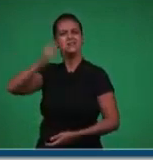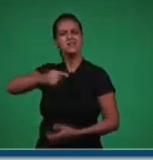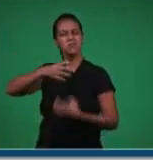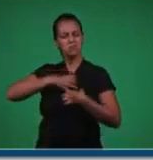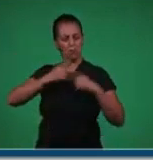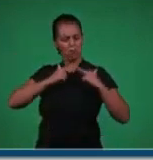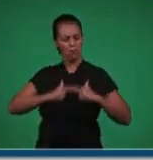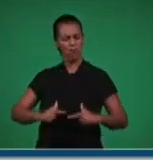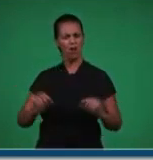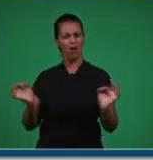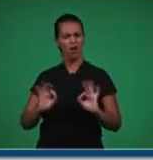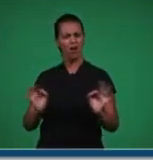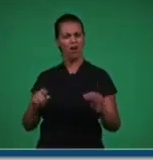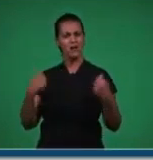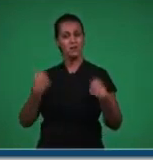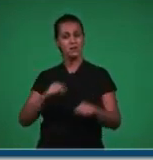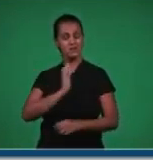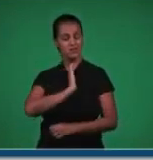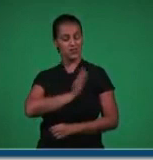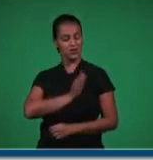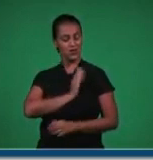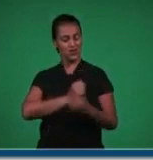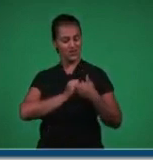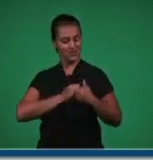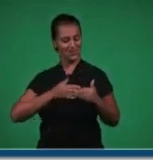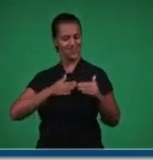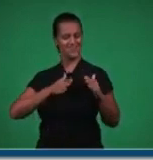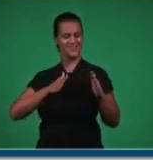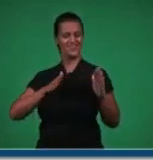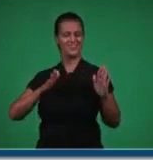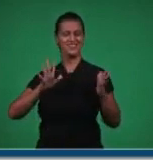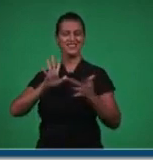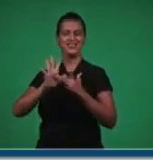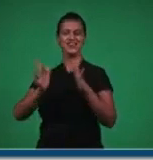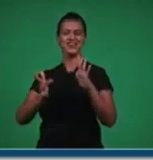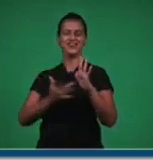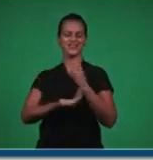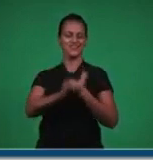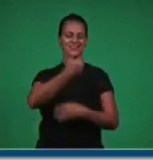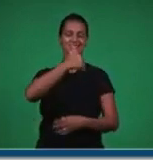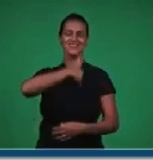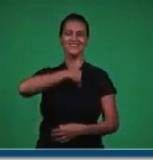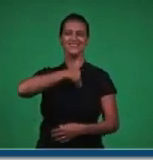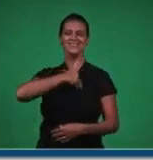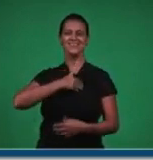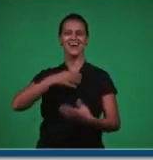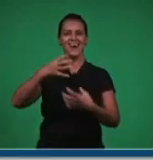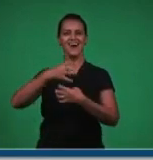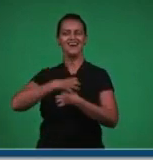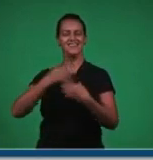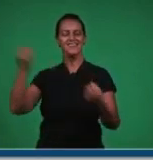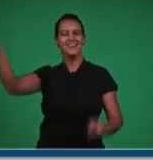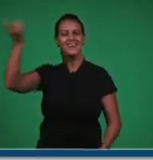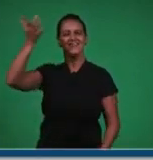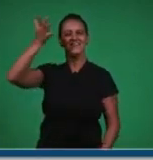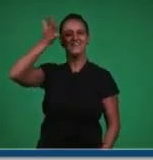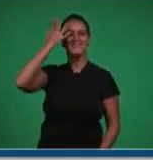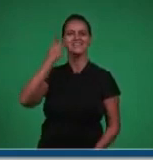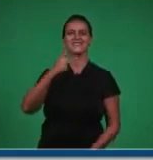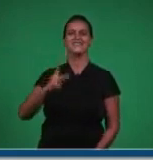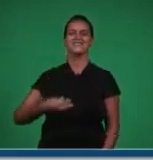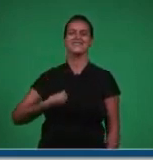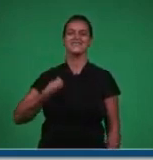ver. Abre o coração e deixa Cristo entrar. E o sol em ti raiar.